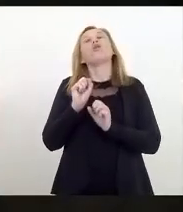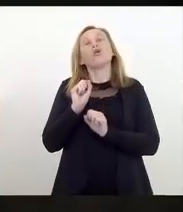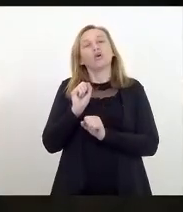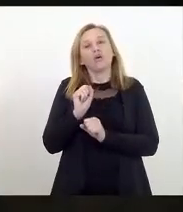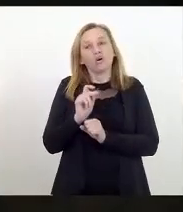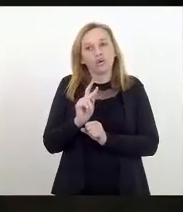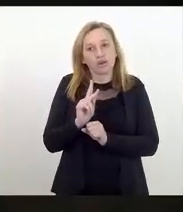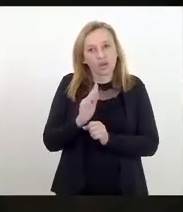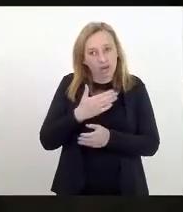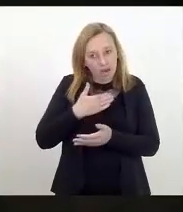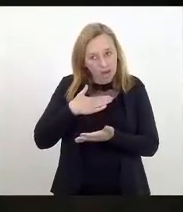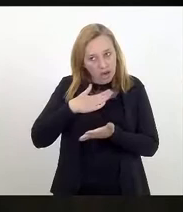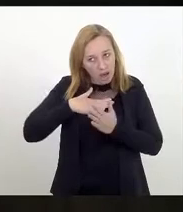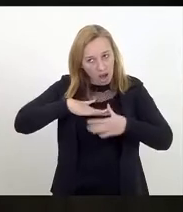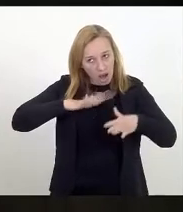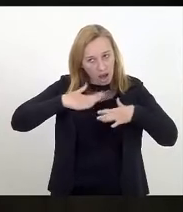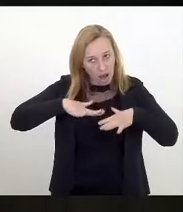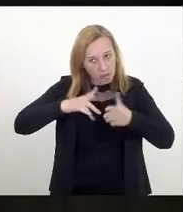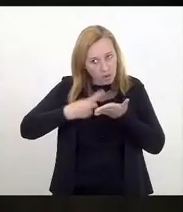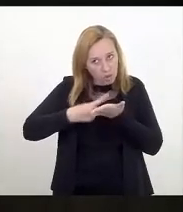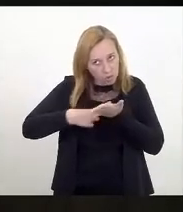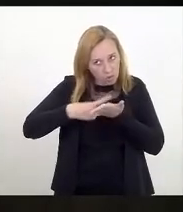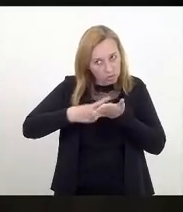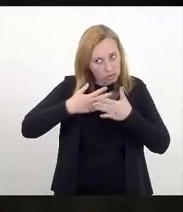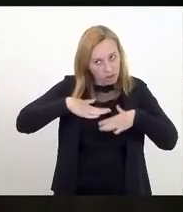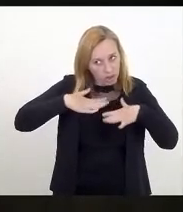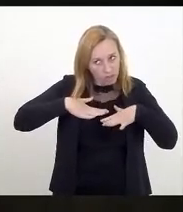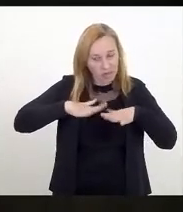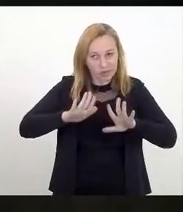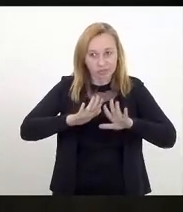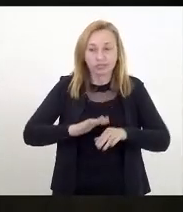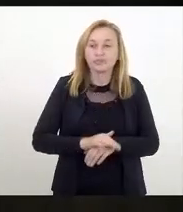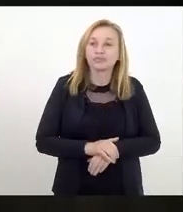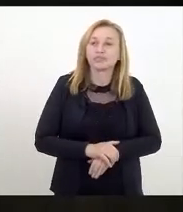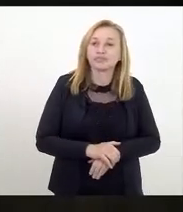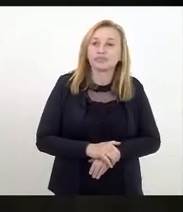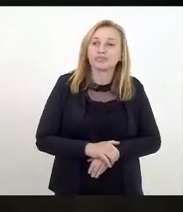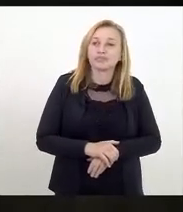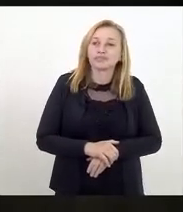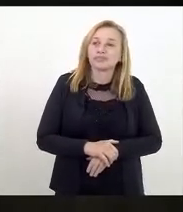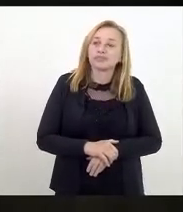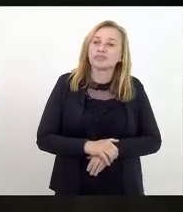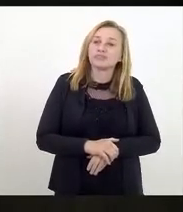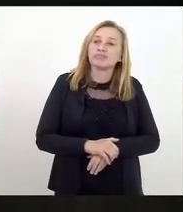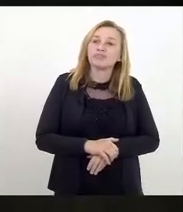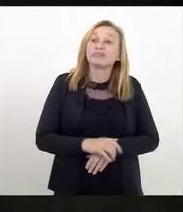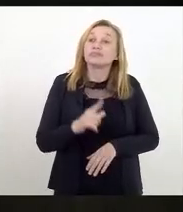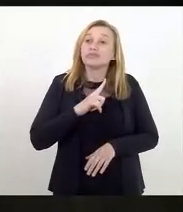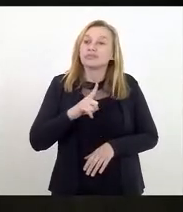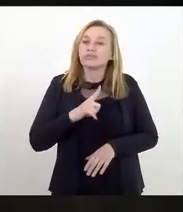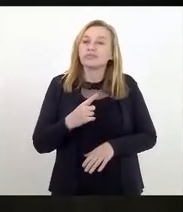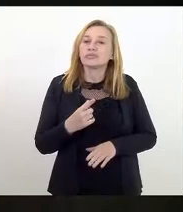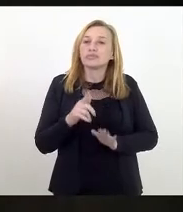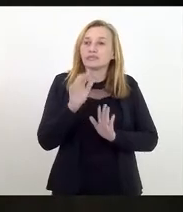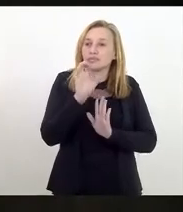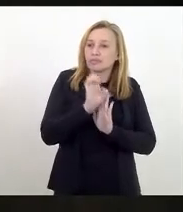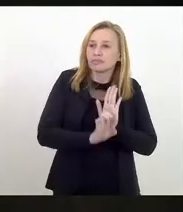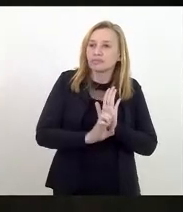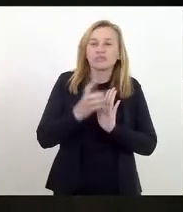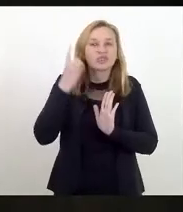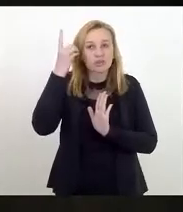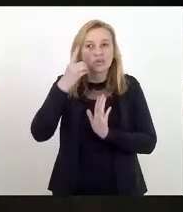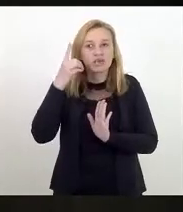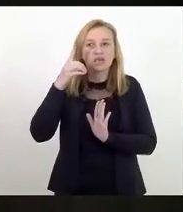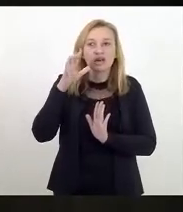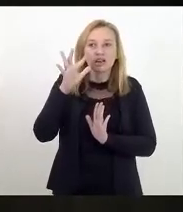deixa eu estar costurando o acordo. A senhora já quer anunciar o acordo. A senhora estava... Tem uma emenda do deputado Felipe